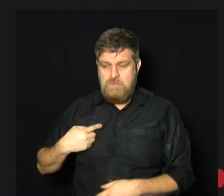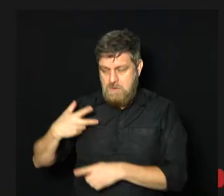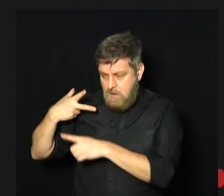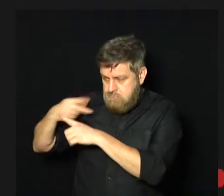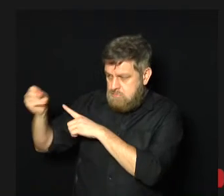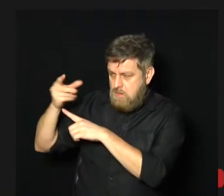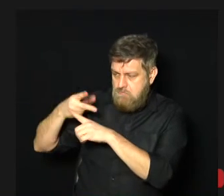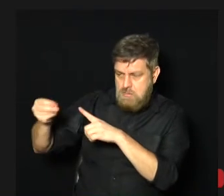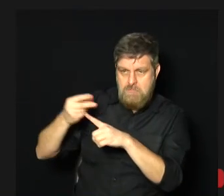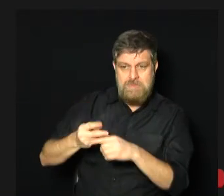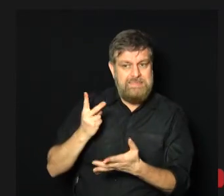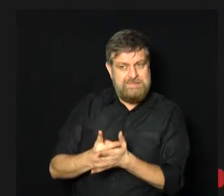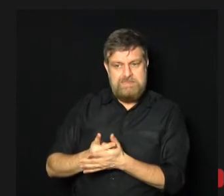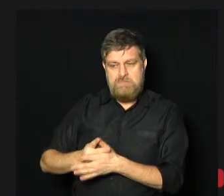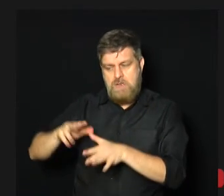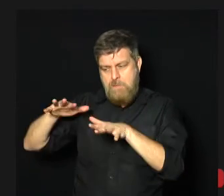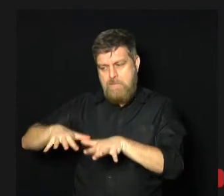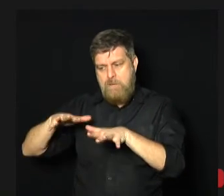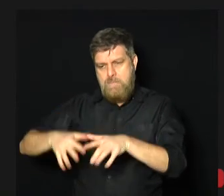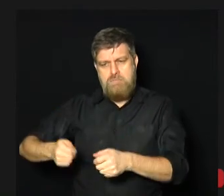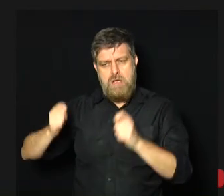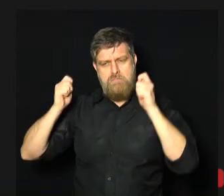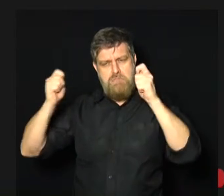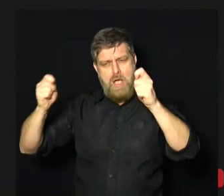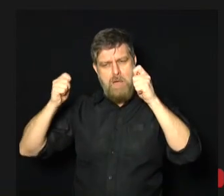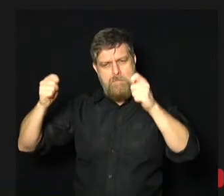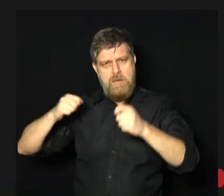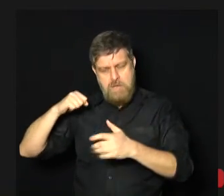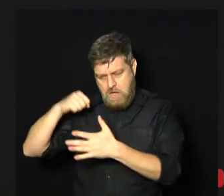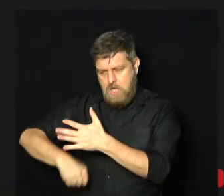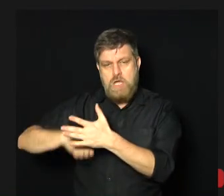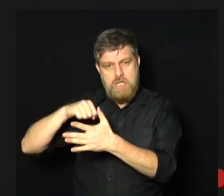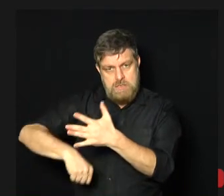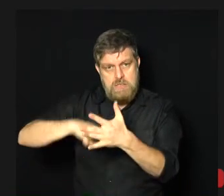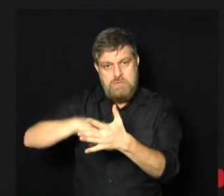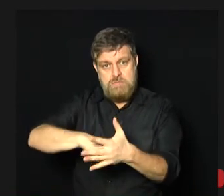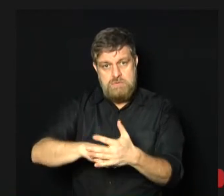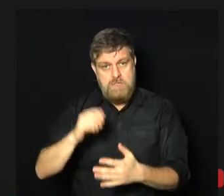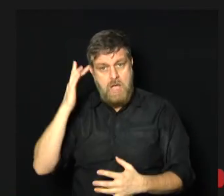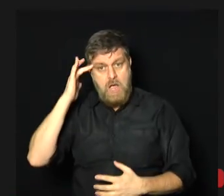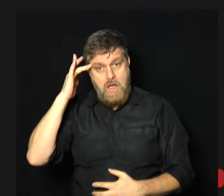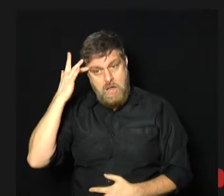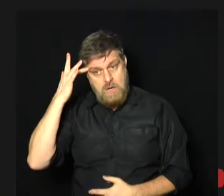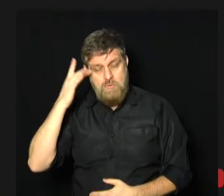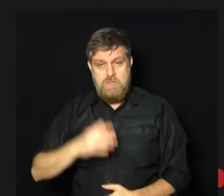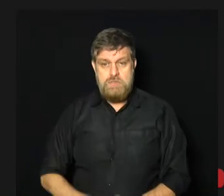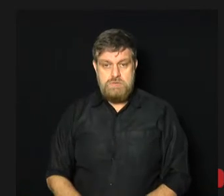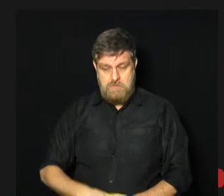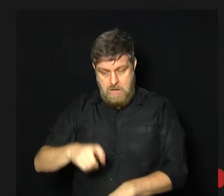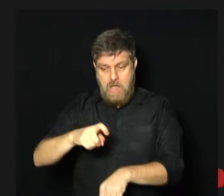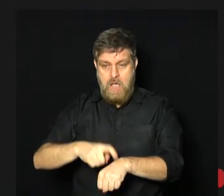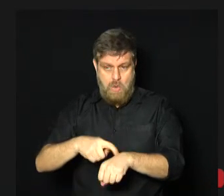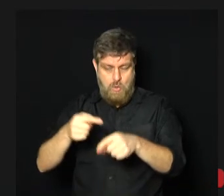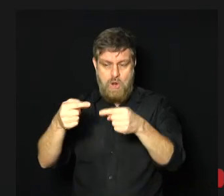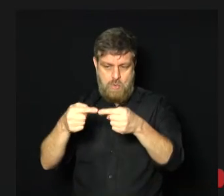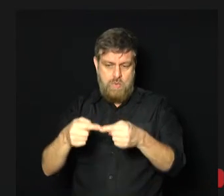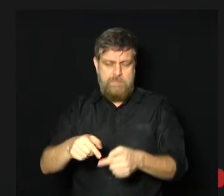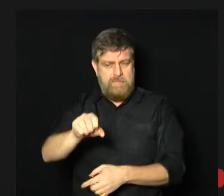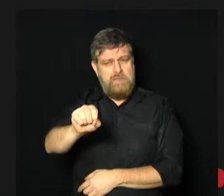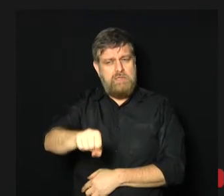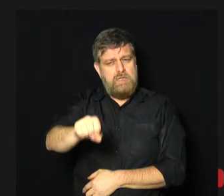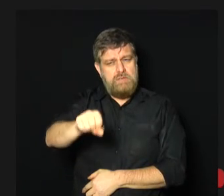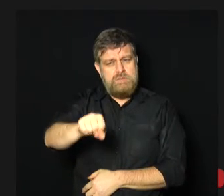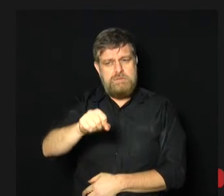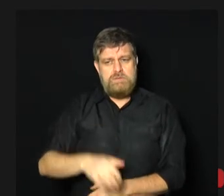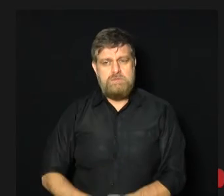com base na pressão, no debate, né? Nas lutas. E eu acho que é um momento oportuno e